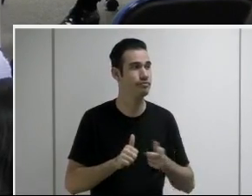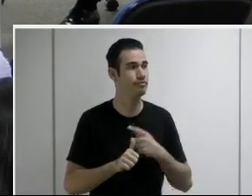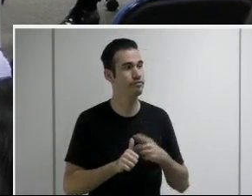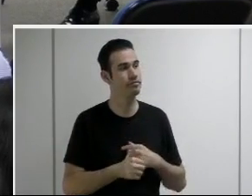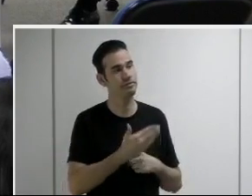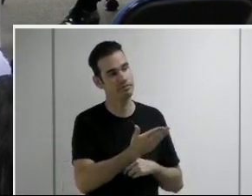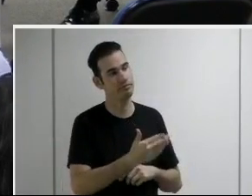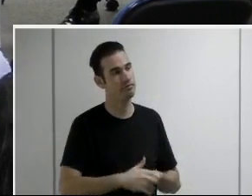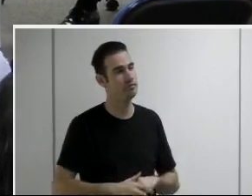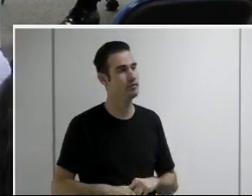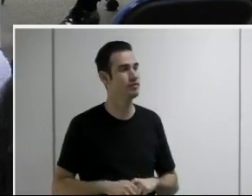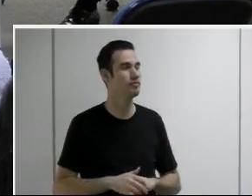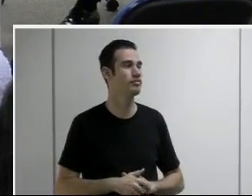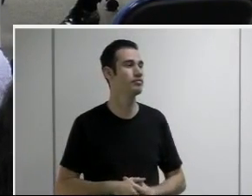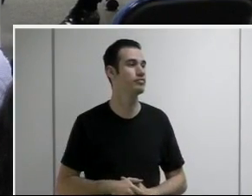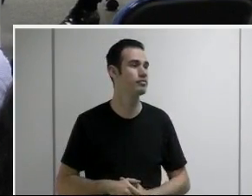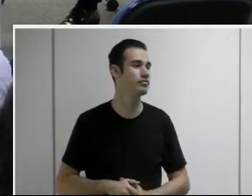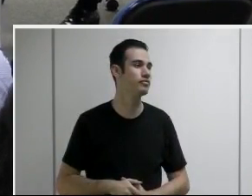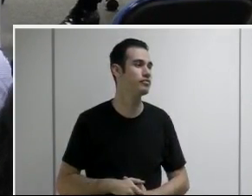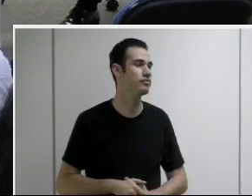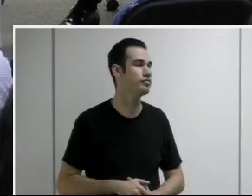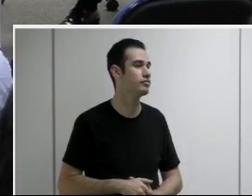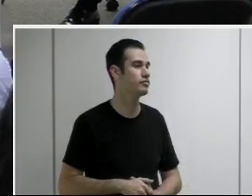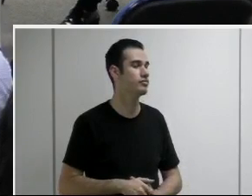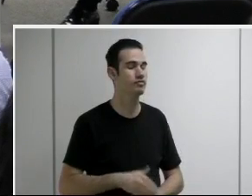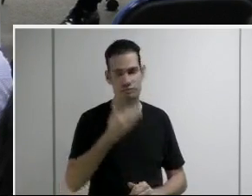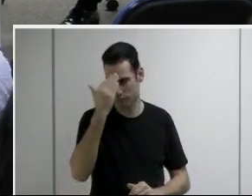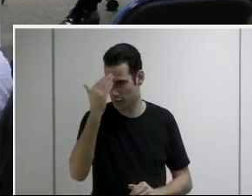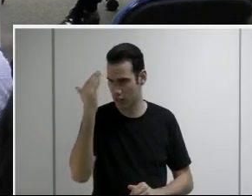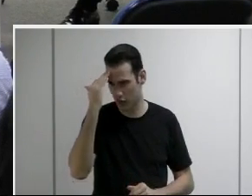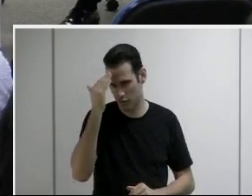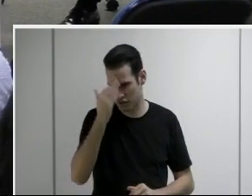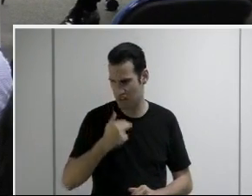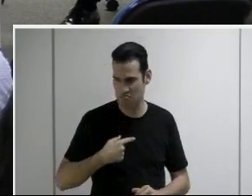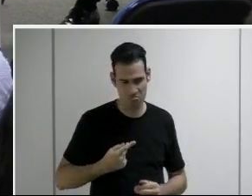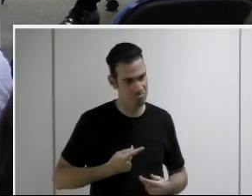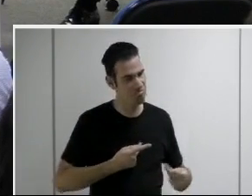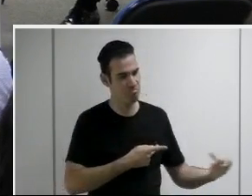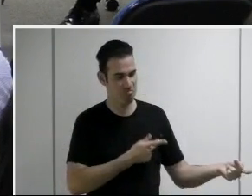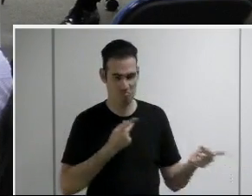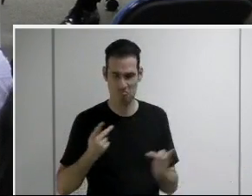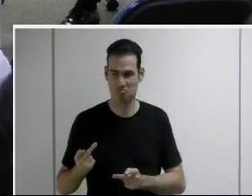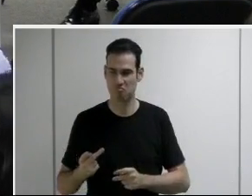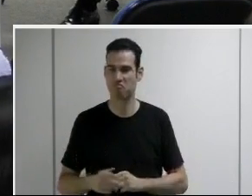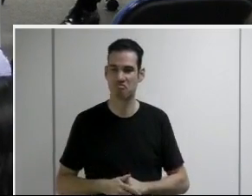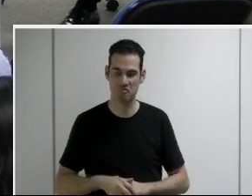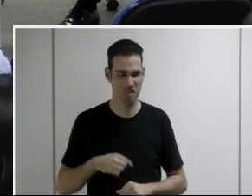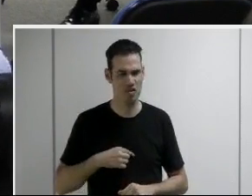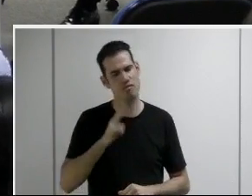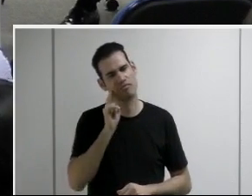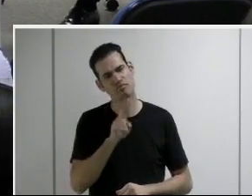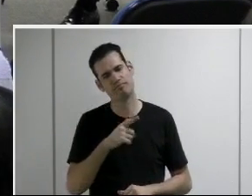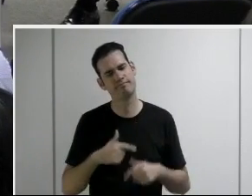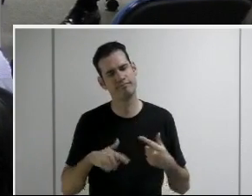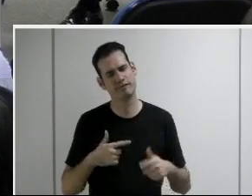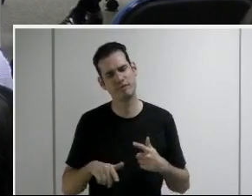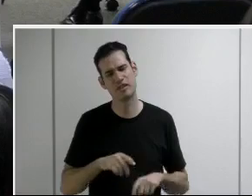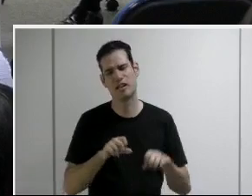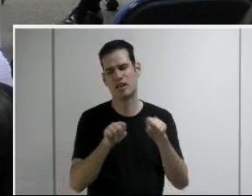Obrigada, Danilo, pela palavra. E obrigada ao Cássio pelo convite. Eu venho trabalhando e acompanhando esse